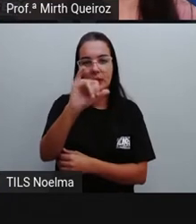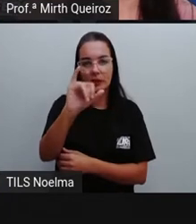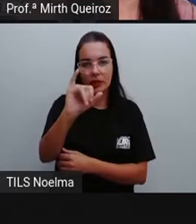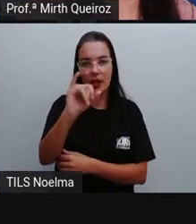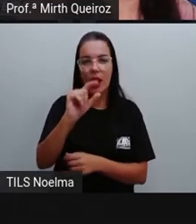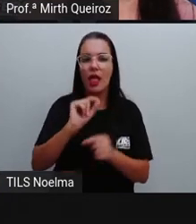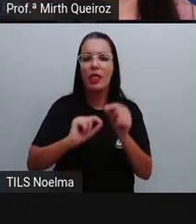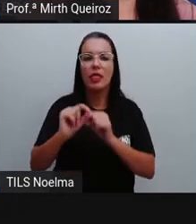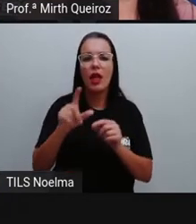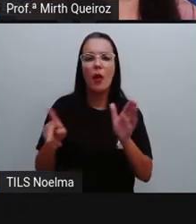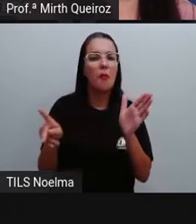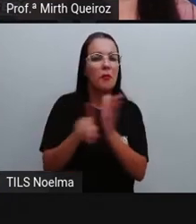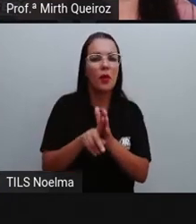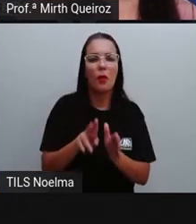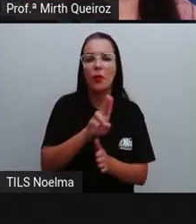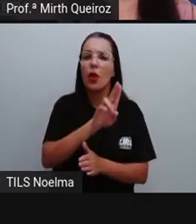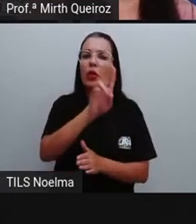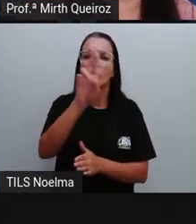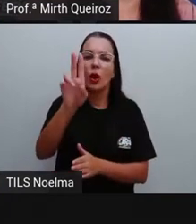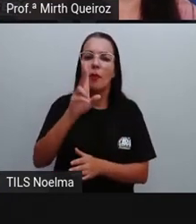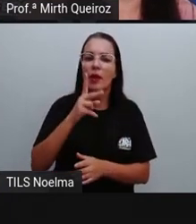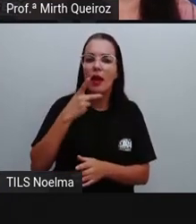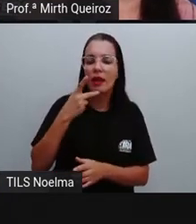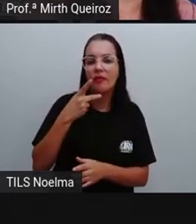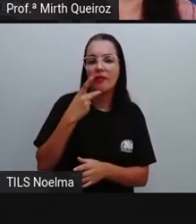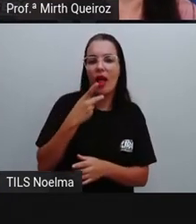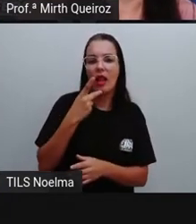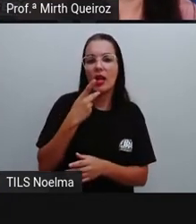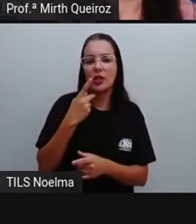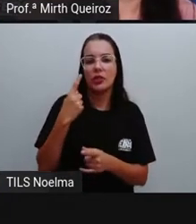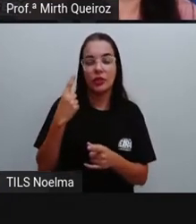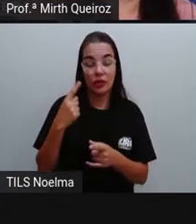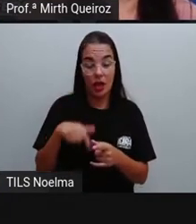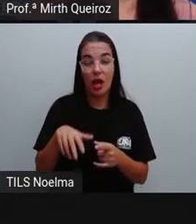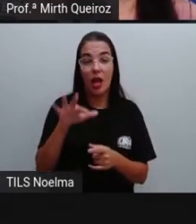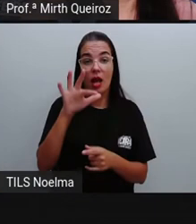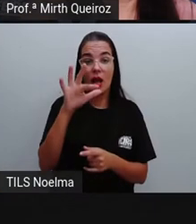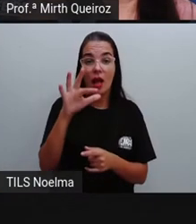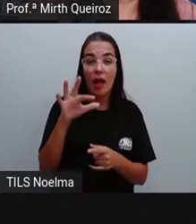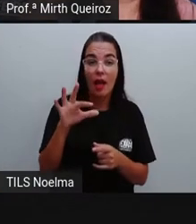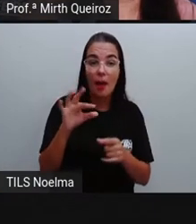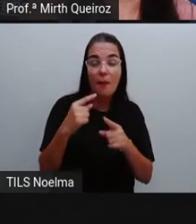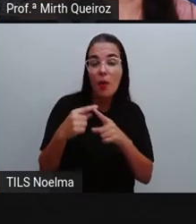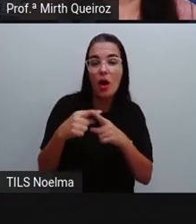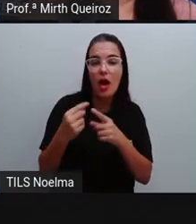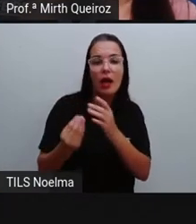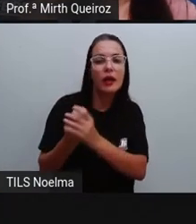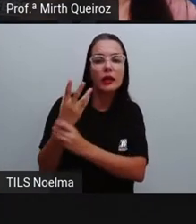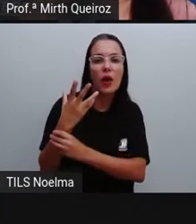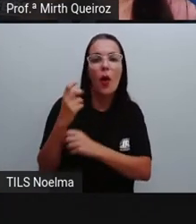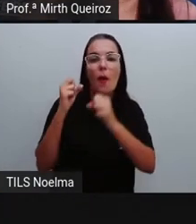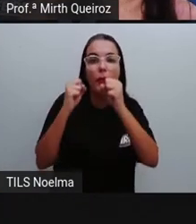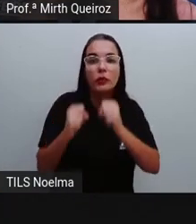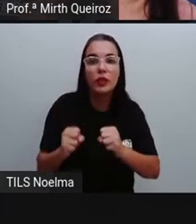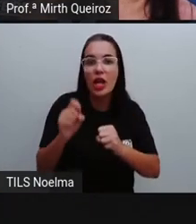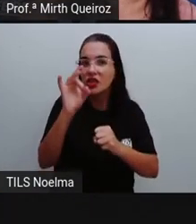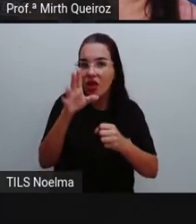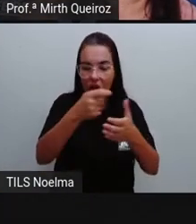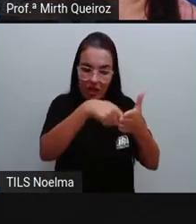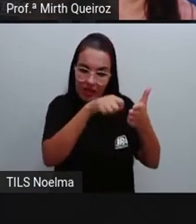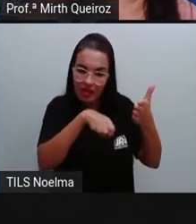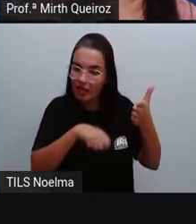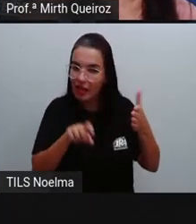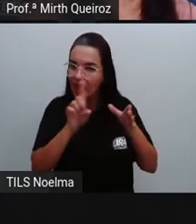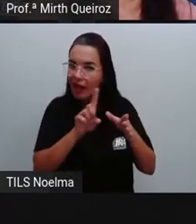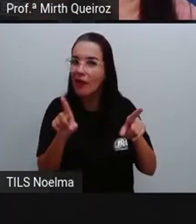porém mais aperfeiçoado, né? Uma vez que você teria como utilizar a fala, né, através do